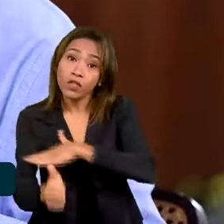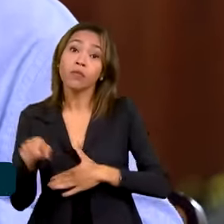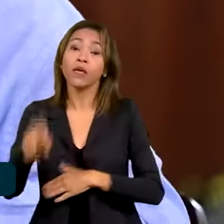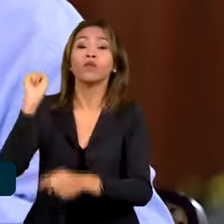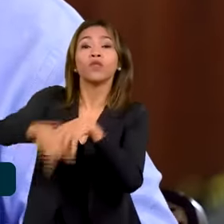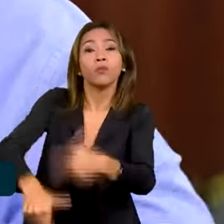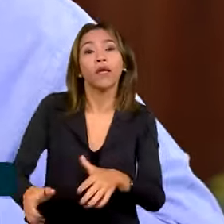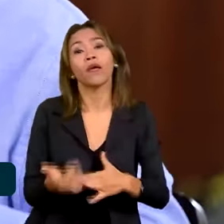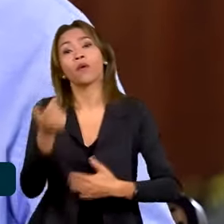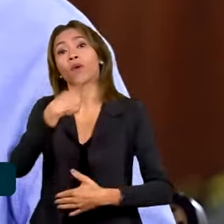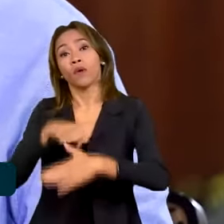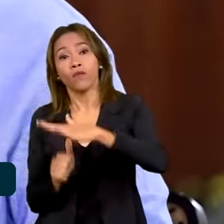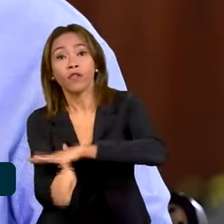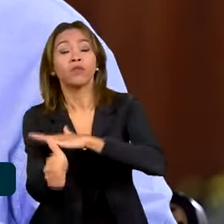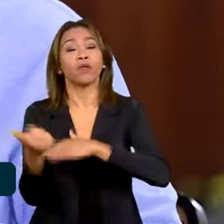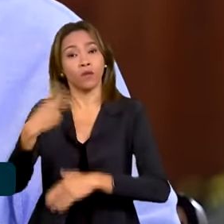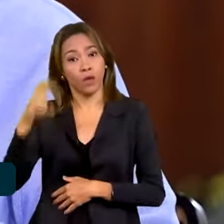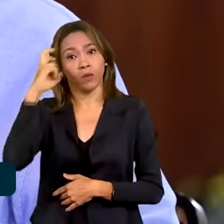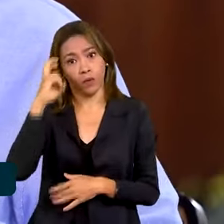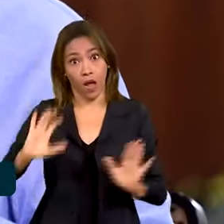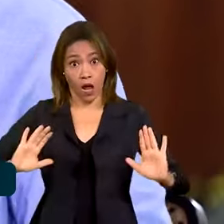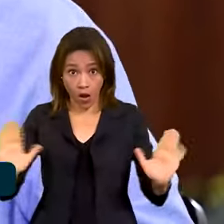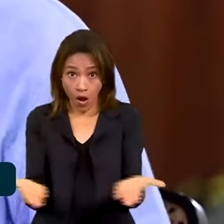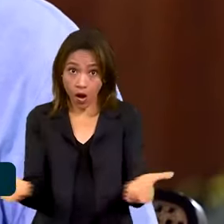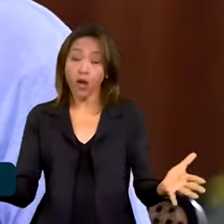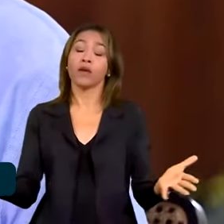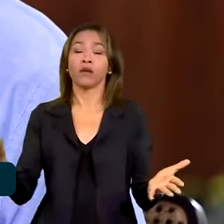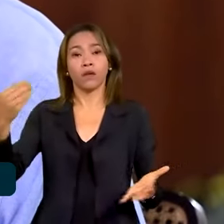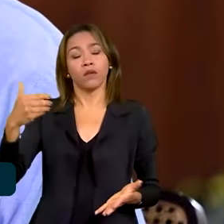seja, agora o Brasil, e eu particularmente,